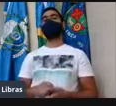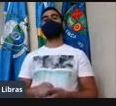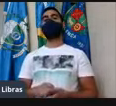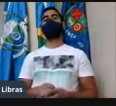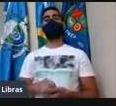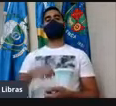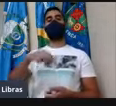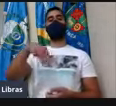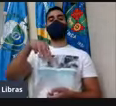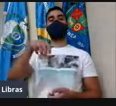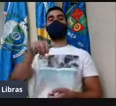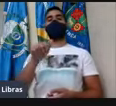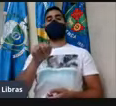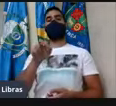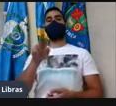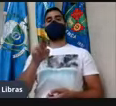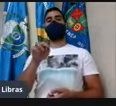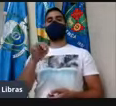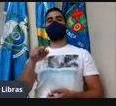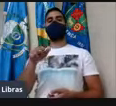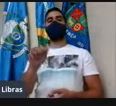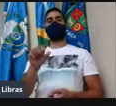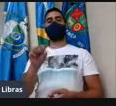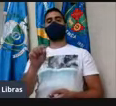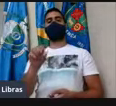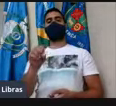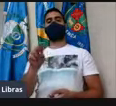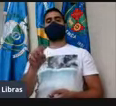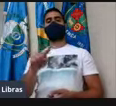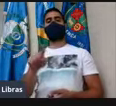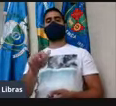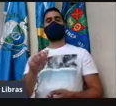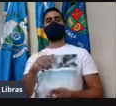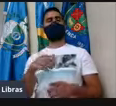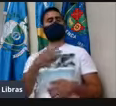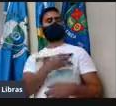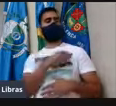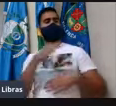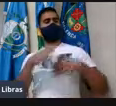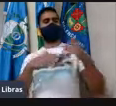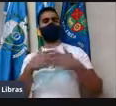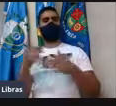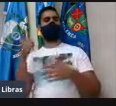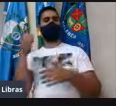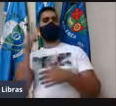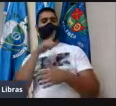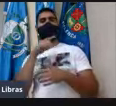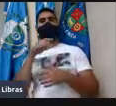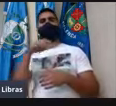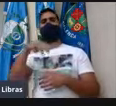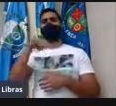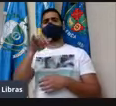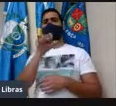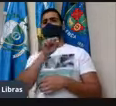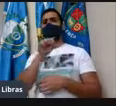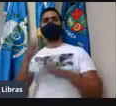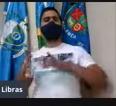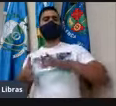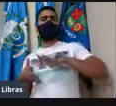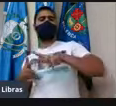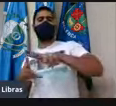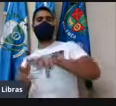senhora Marina de Souza, pelos trabalhos e títulos em sua vida profissional, pela conquista internacional da Miss Mundo Plus Size